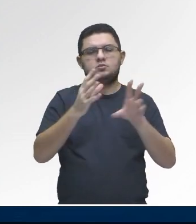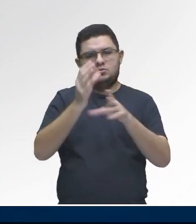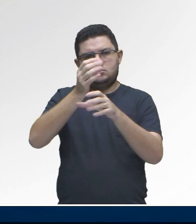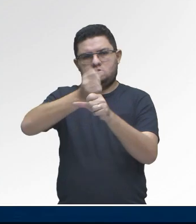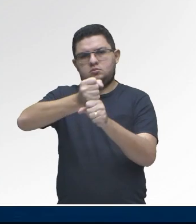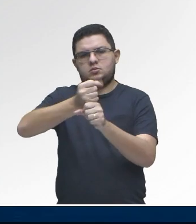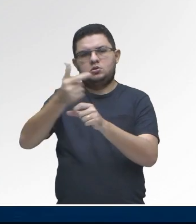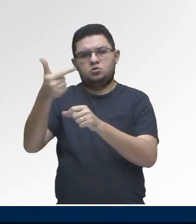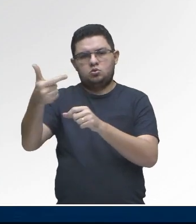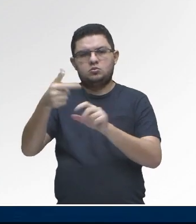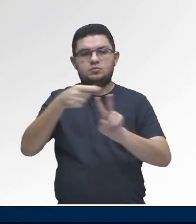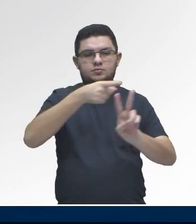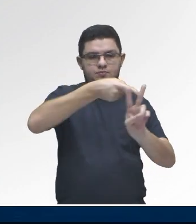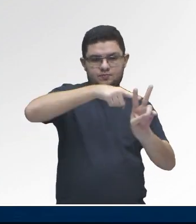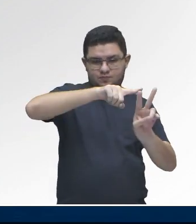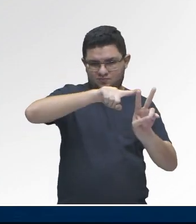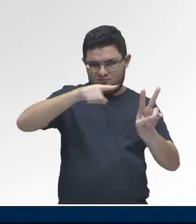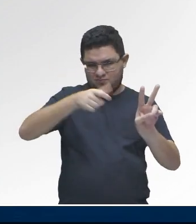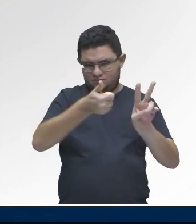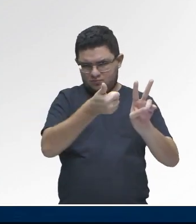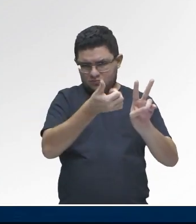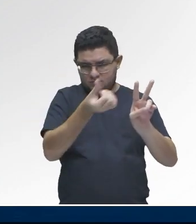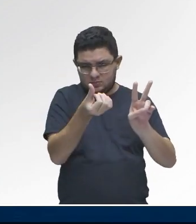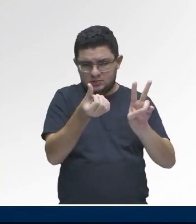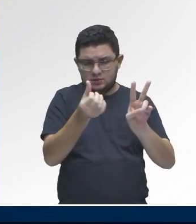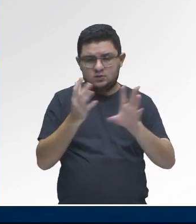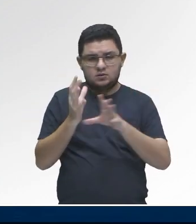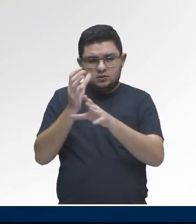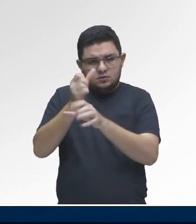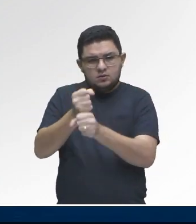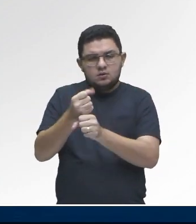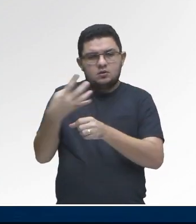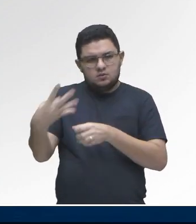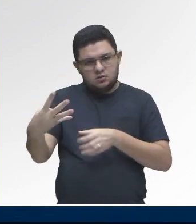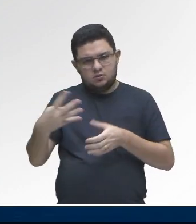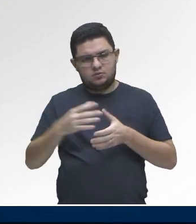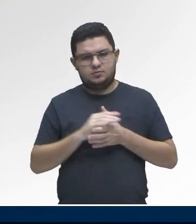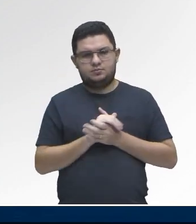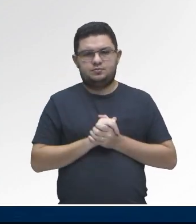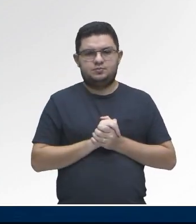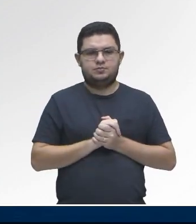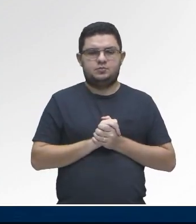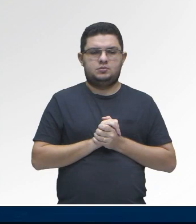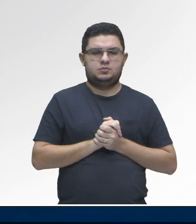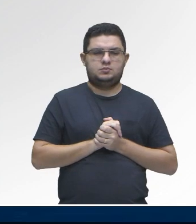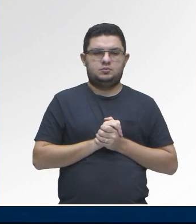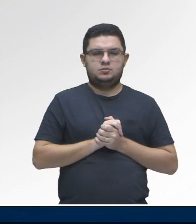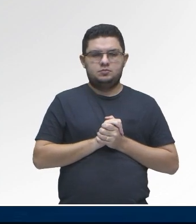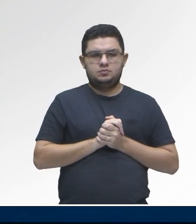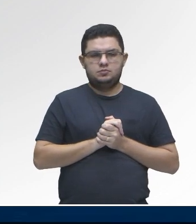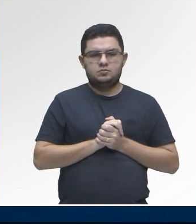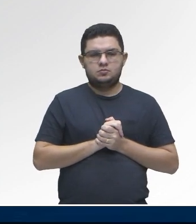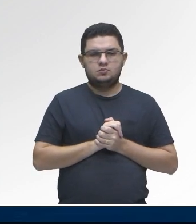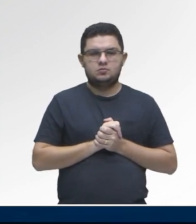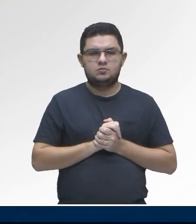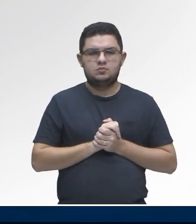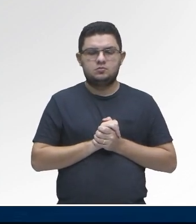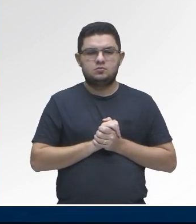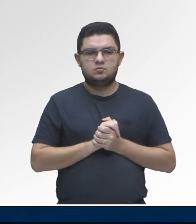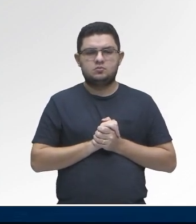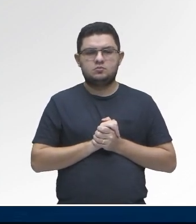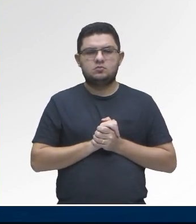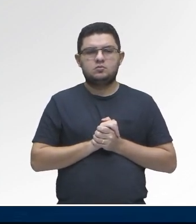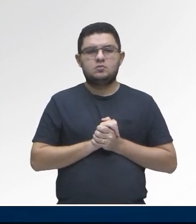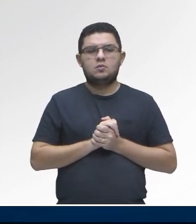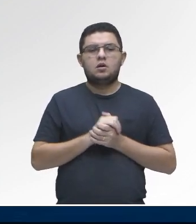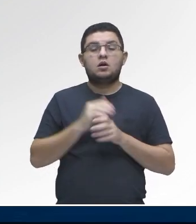porque tanto mais 2 quanto menos 2 ao quadrado vai dar 4, né? E aqui nós simplificamos. Dividimos 2 por 2